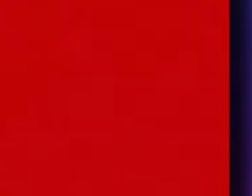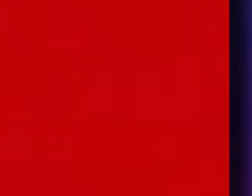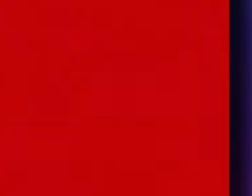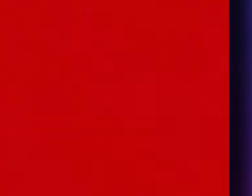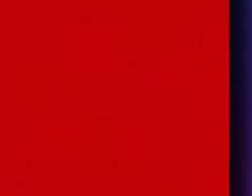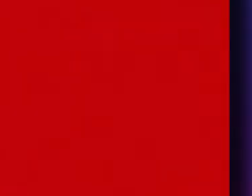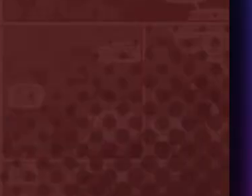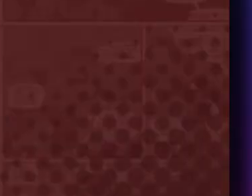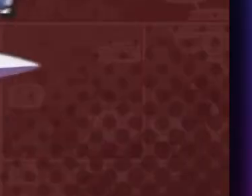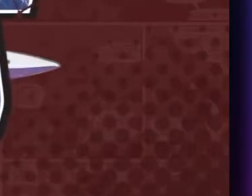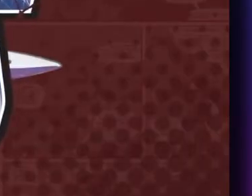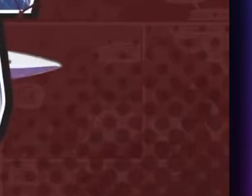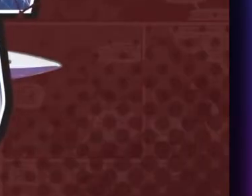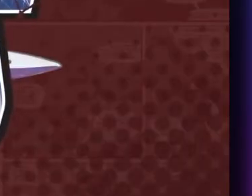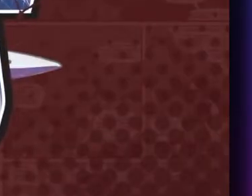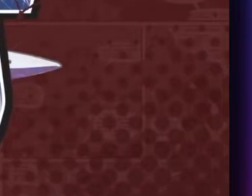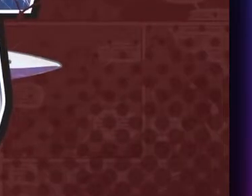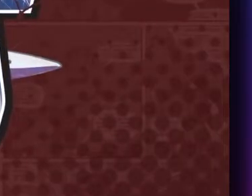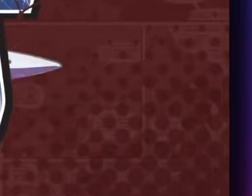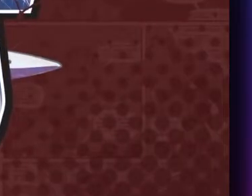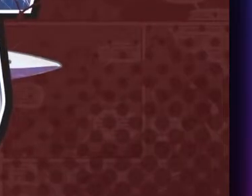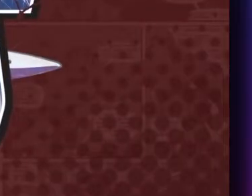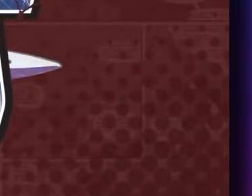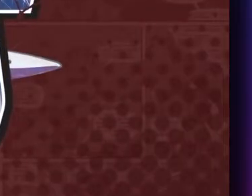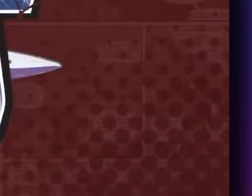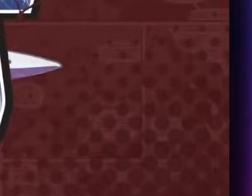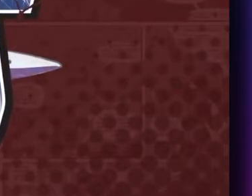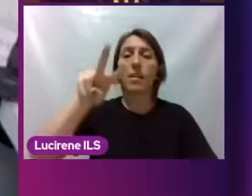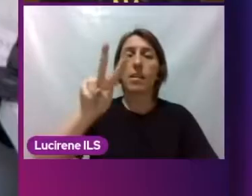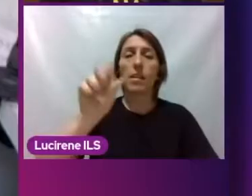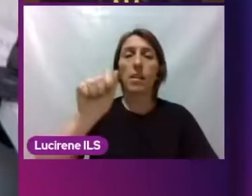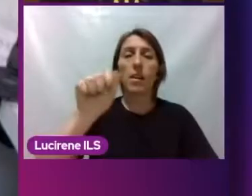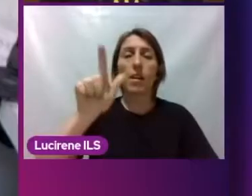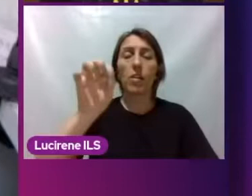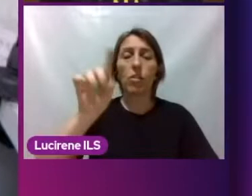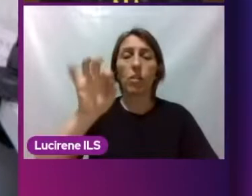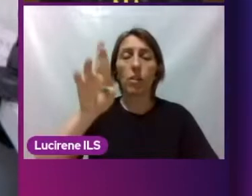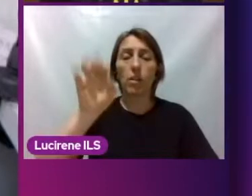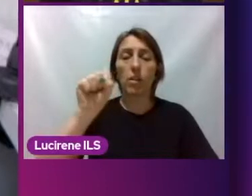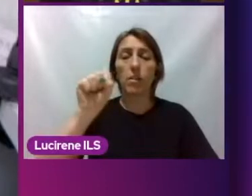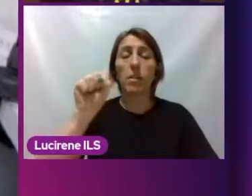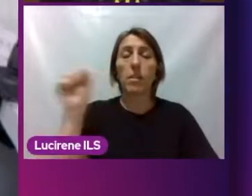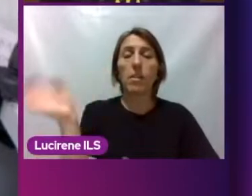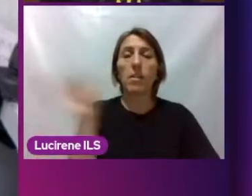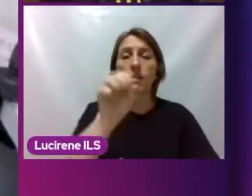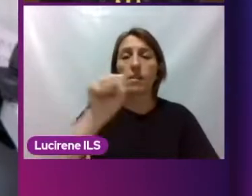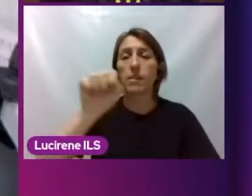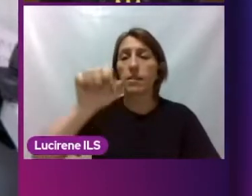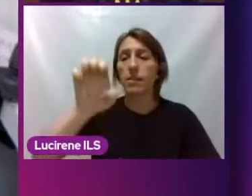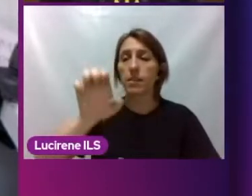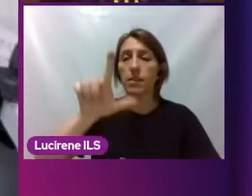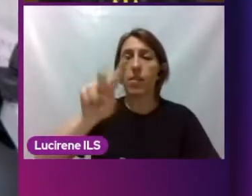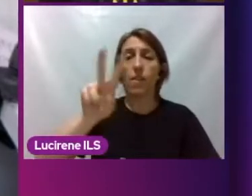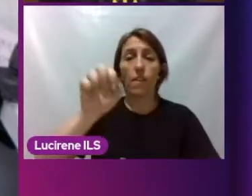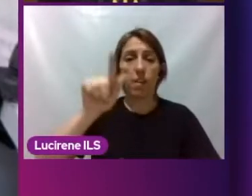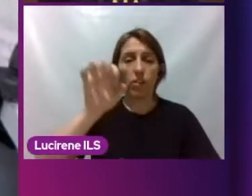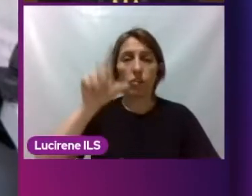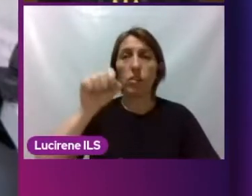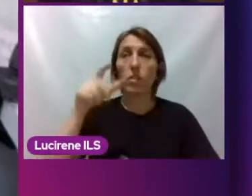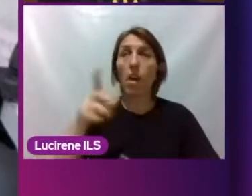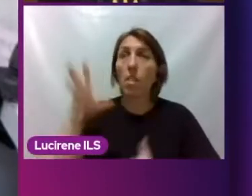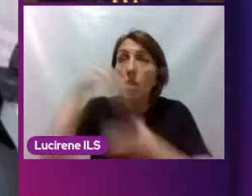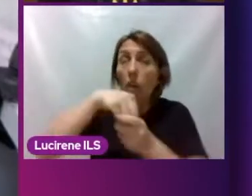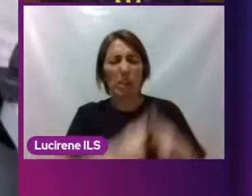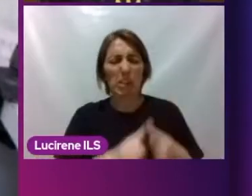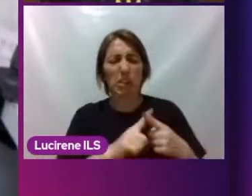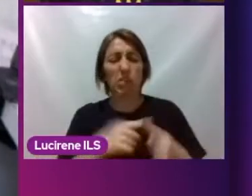na revista, chamada Vingadores Selvagens. Com Conan no meio, né? Assim, aí eu, oh, que legal, que bacana isso, que presente,